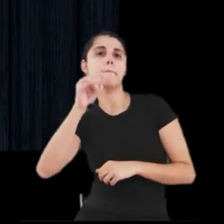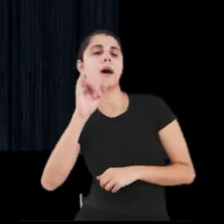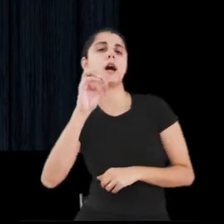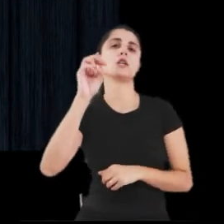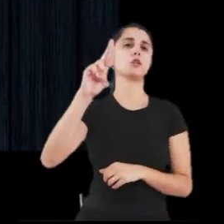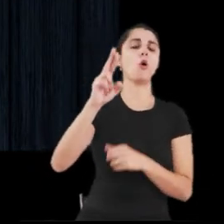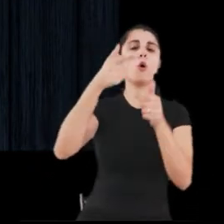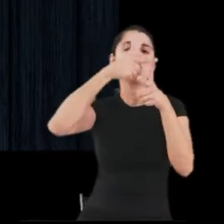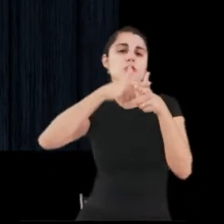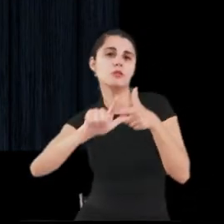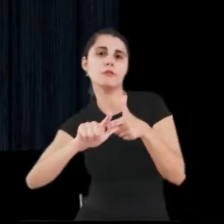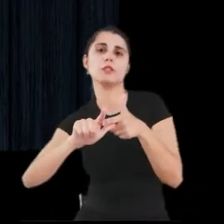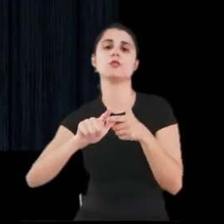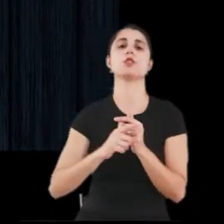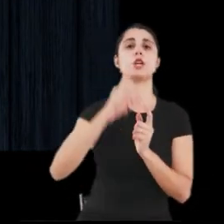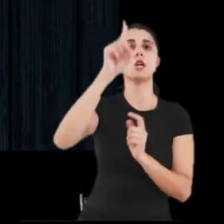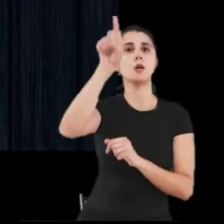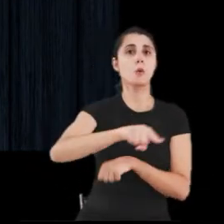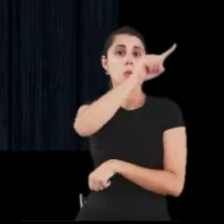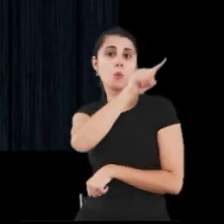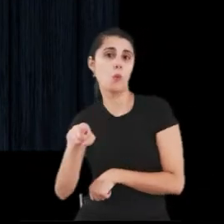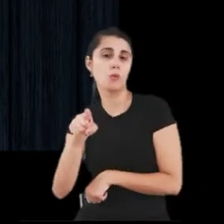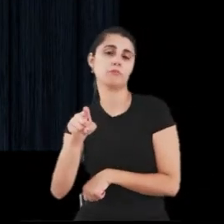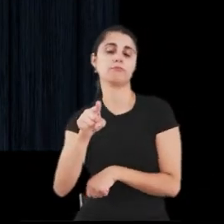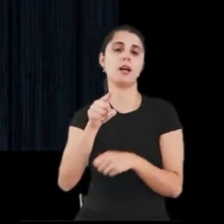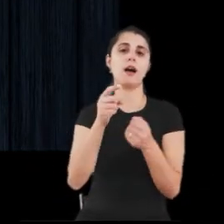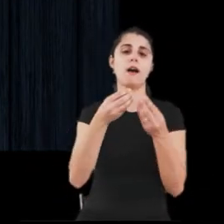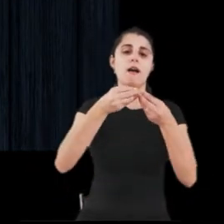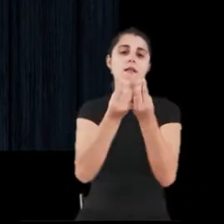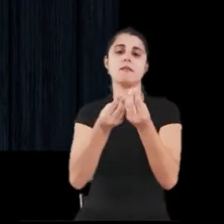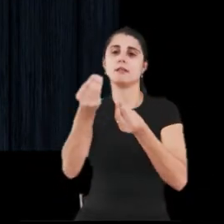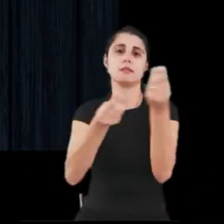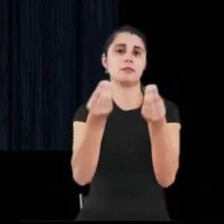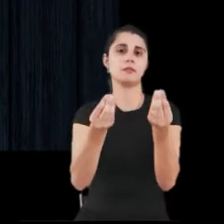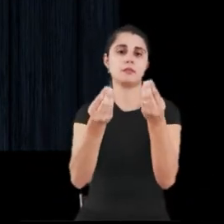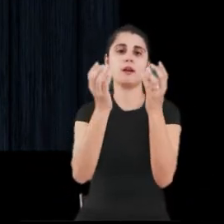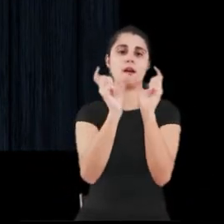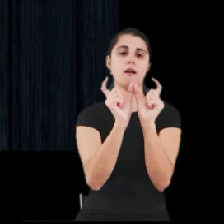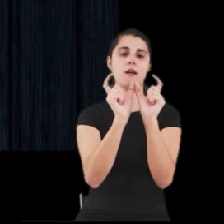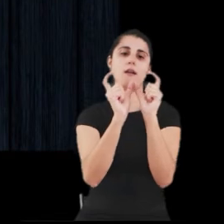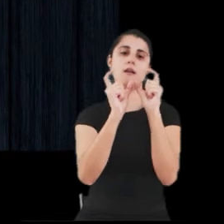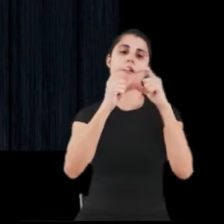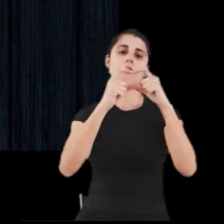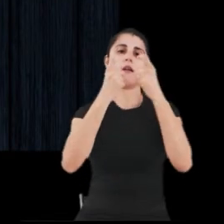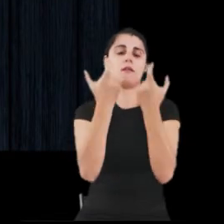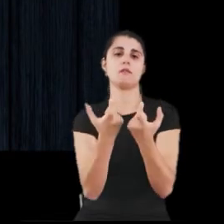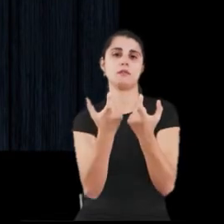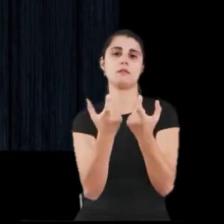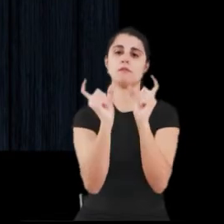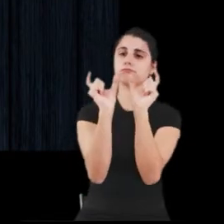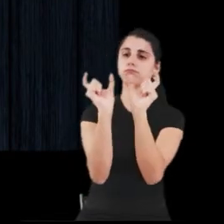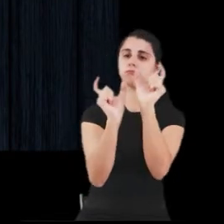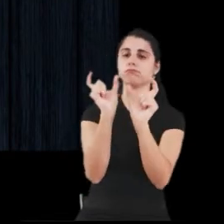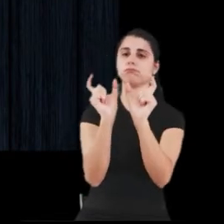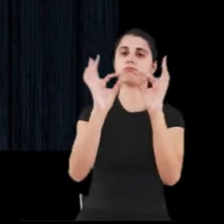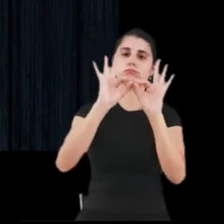dividir, cortar, recortar, distribuir, partes iguais, partes de mesmo tamanho,